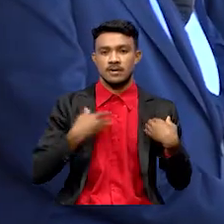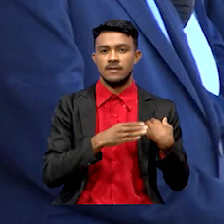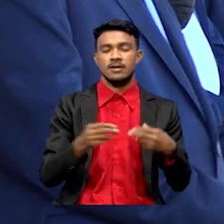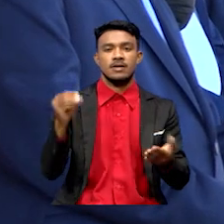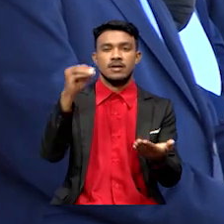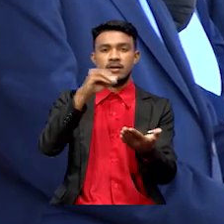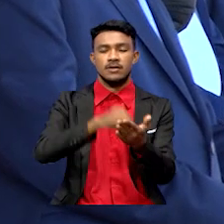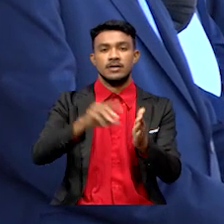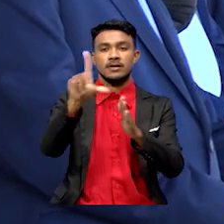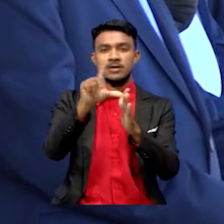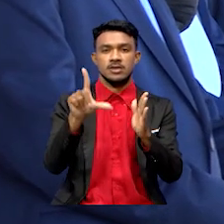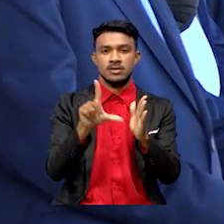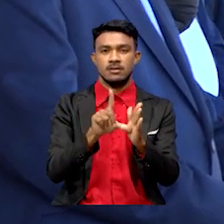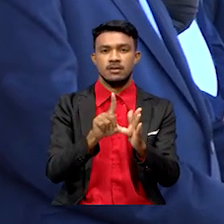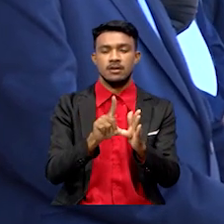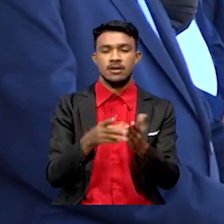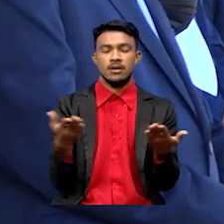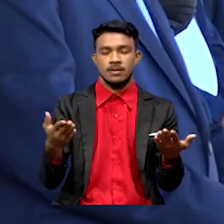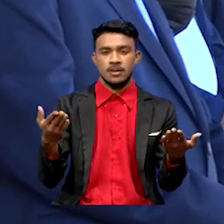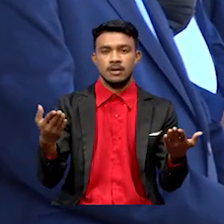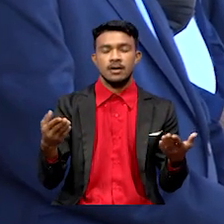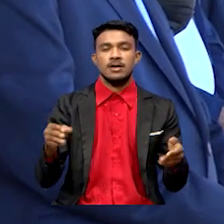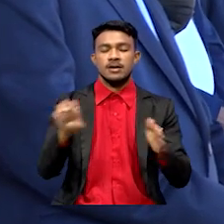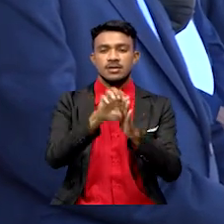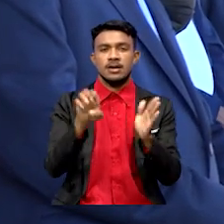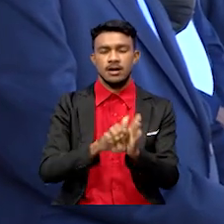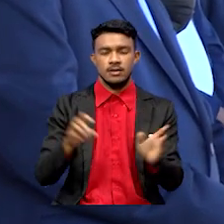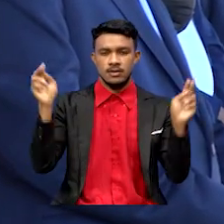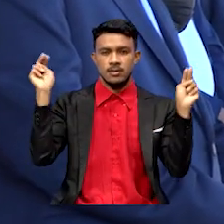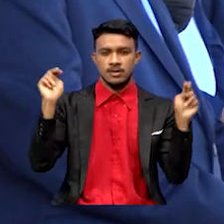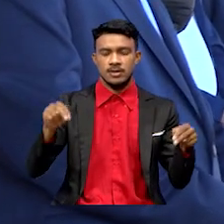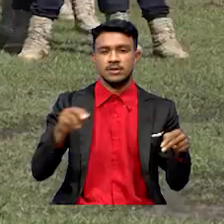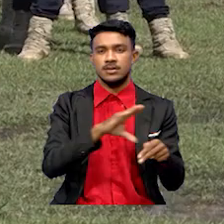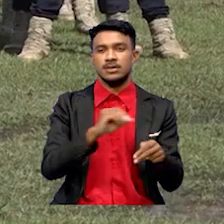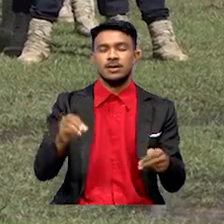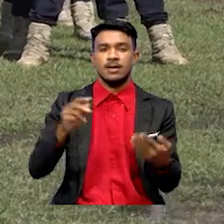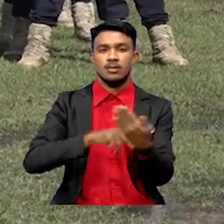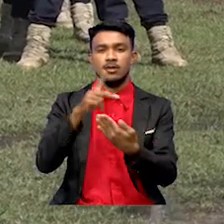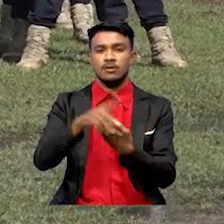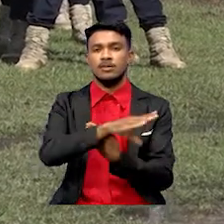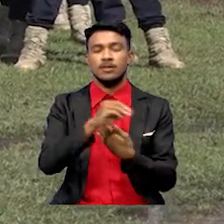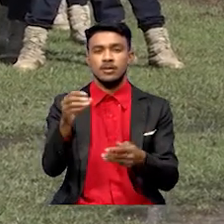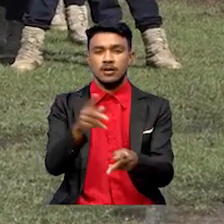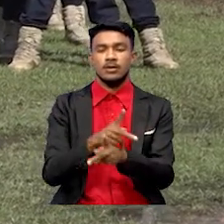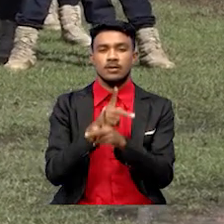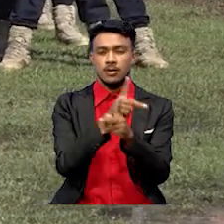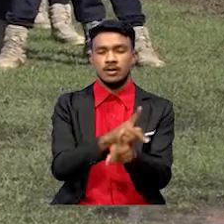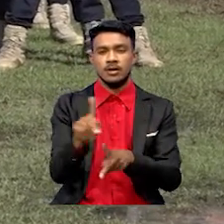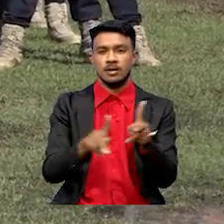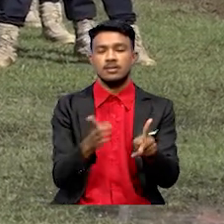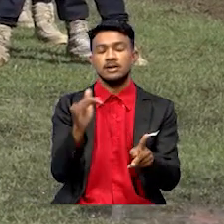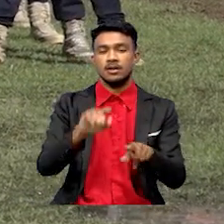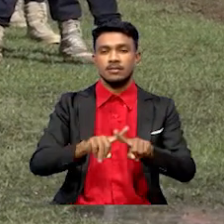ou na e constrição negroni estar e obrigação de toma a tua promovem não assegura Síria deve ser a